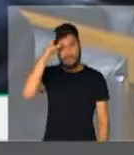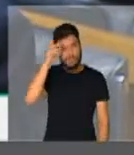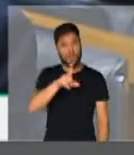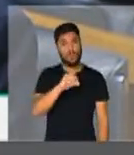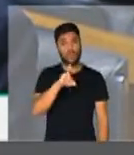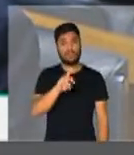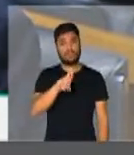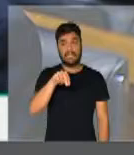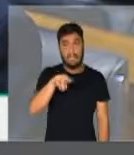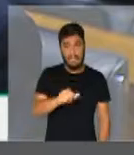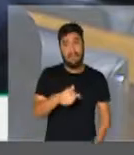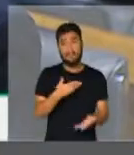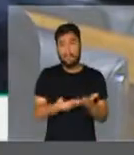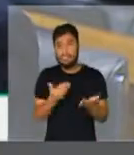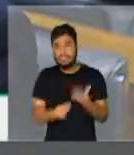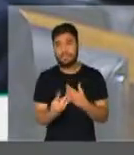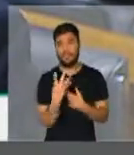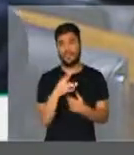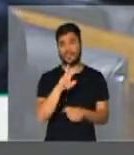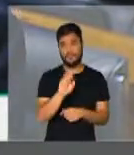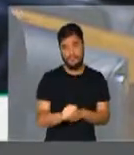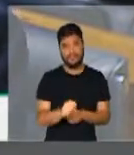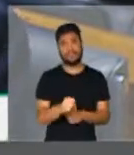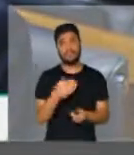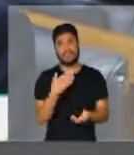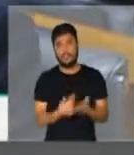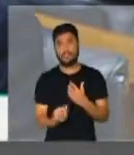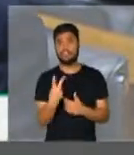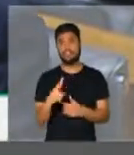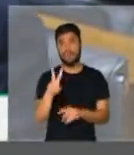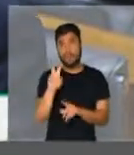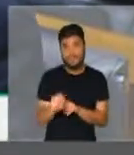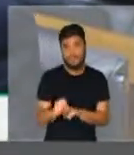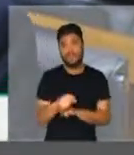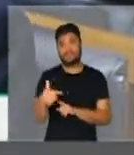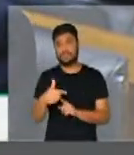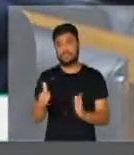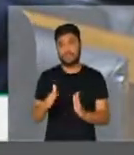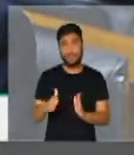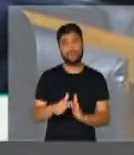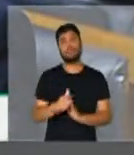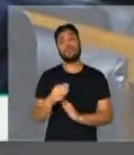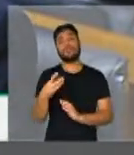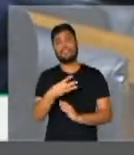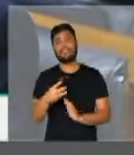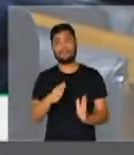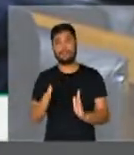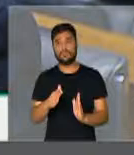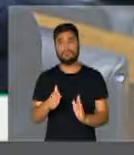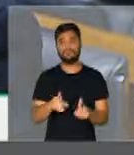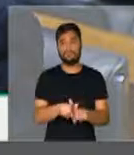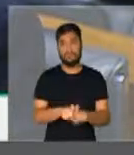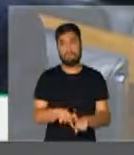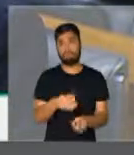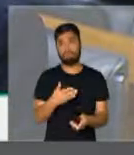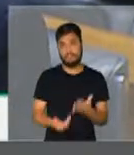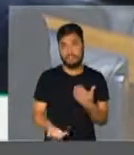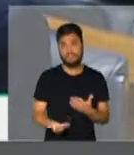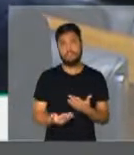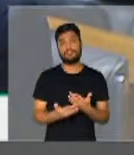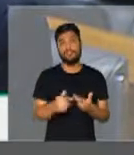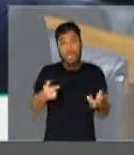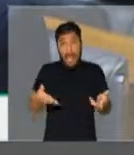perdi 4 vezes no primeiro turno, perdi 2 vezes no segundo turno e 1 inédito terceiro turno. E novamente